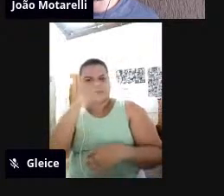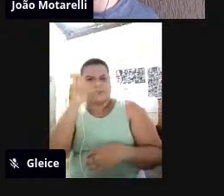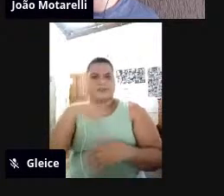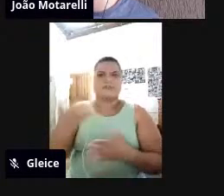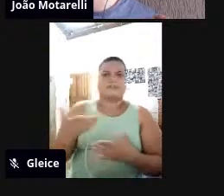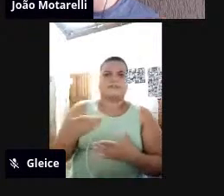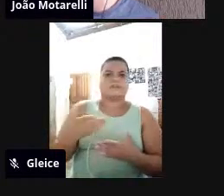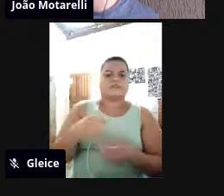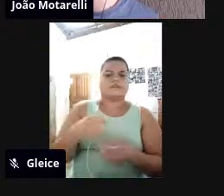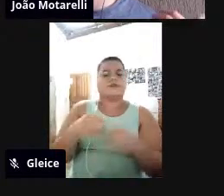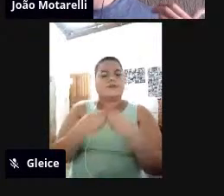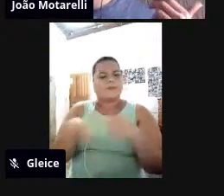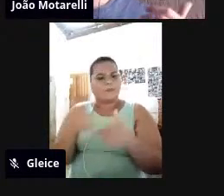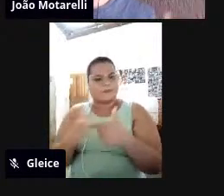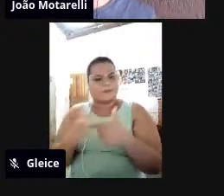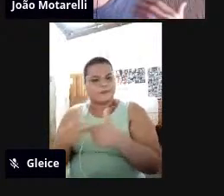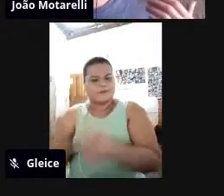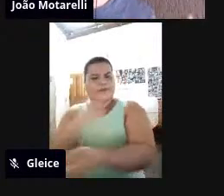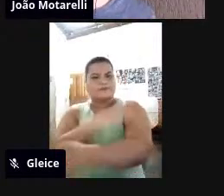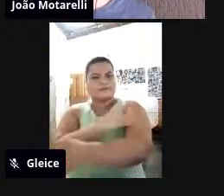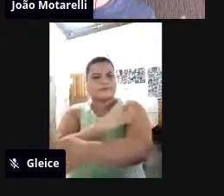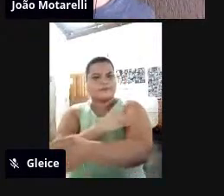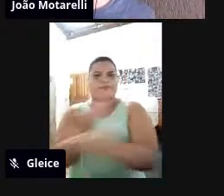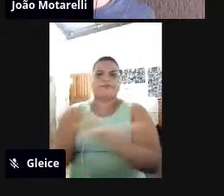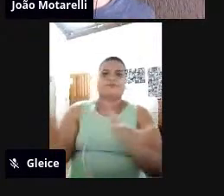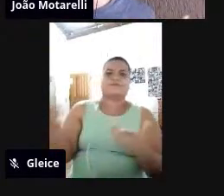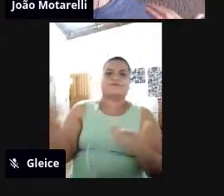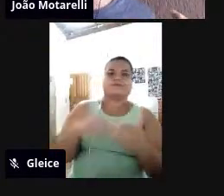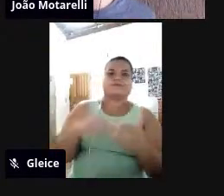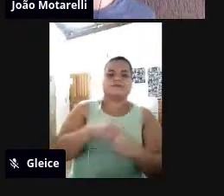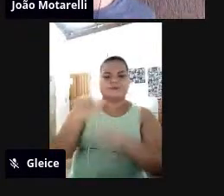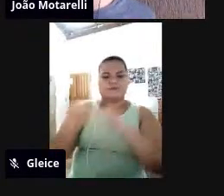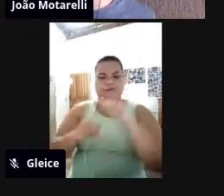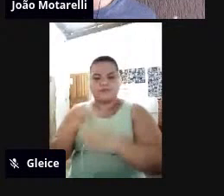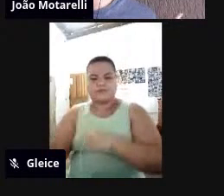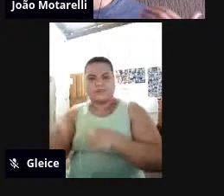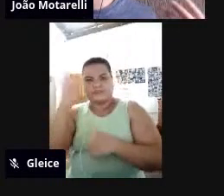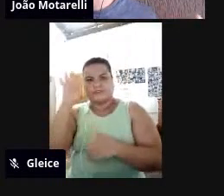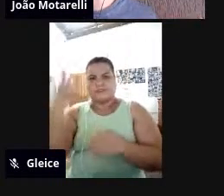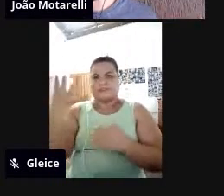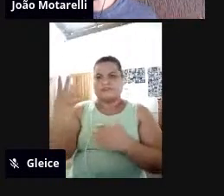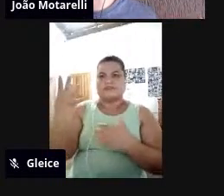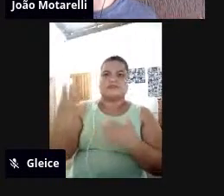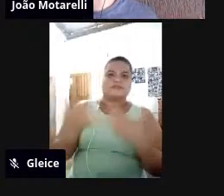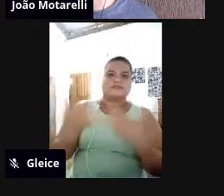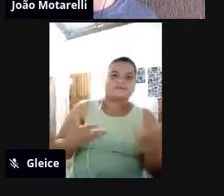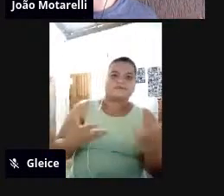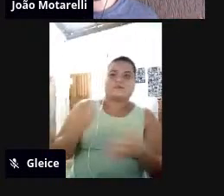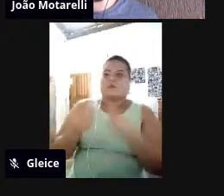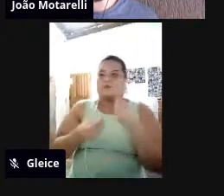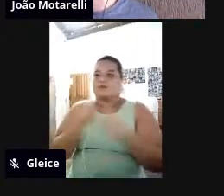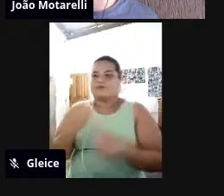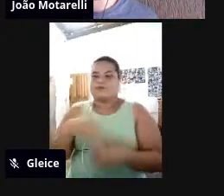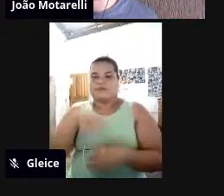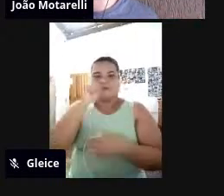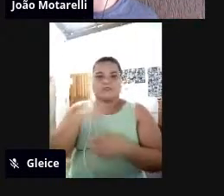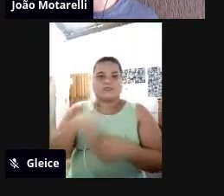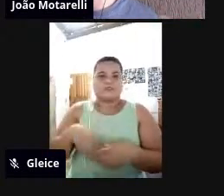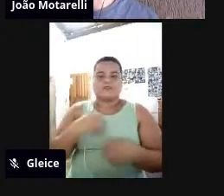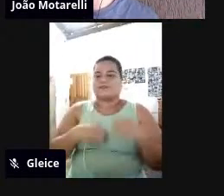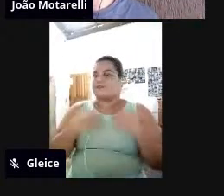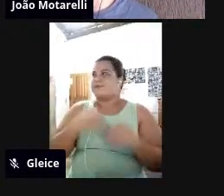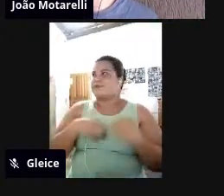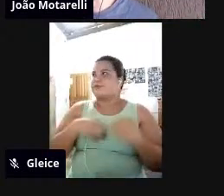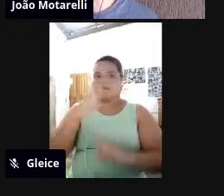redução da resposta de treinamento, alterações da tomada de decisão, da coordenação reduzida, da concentração reduzida, irritabilidade,